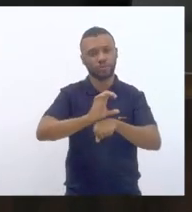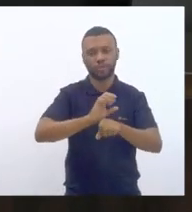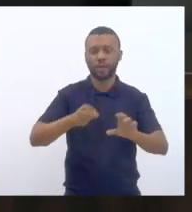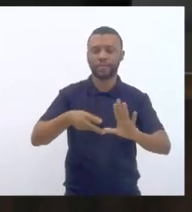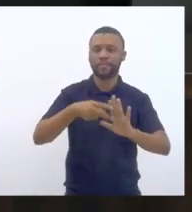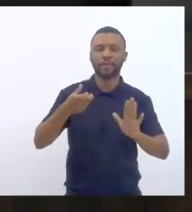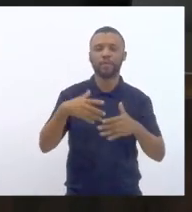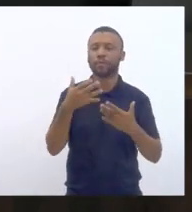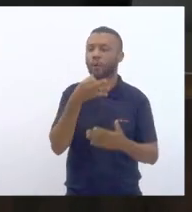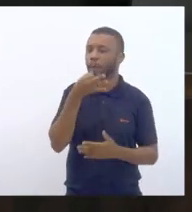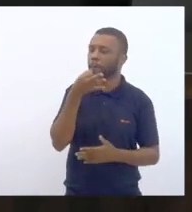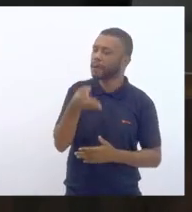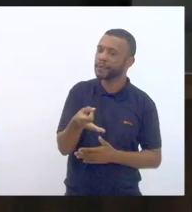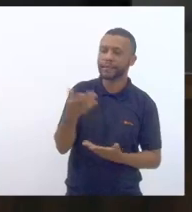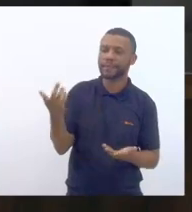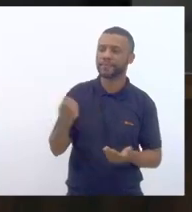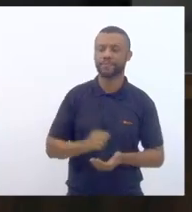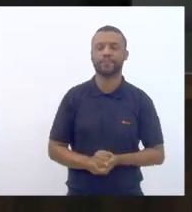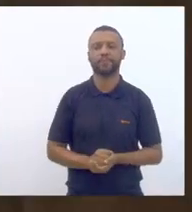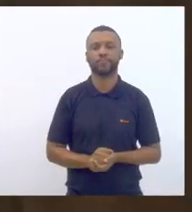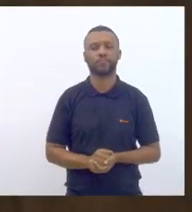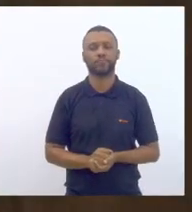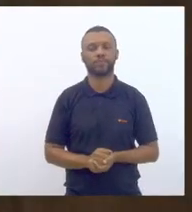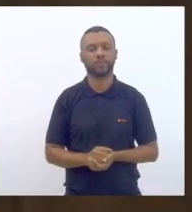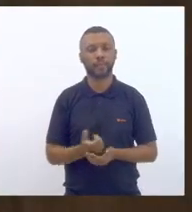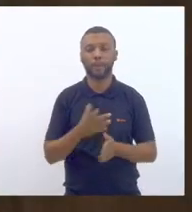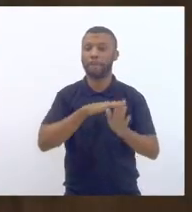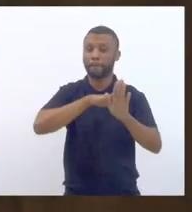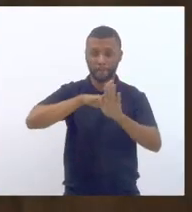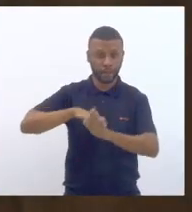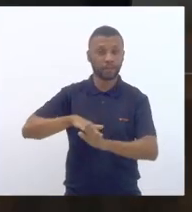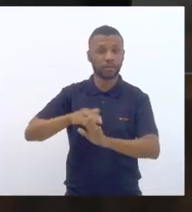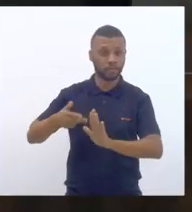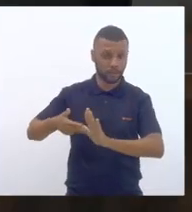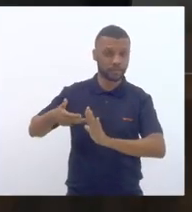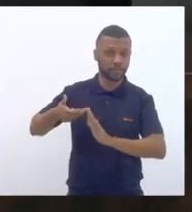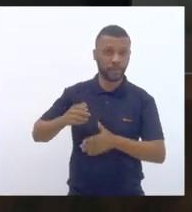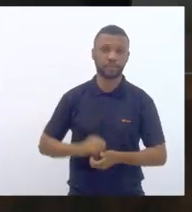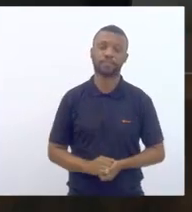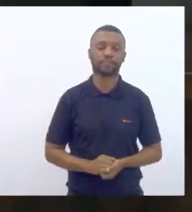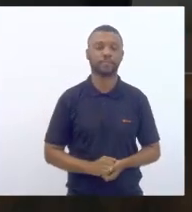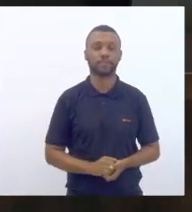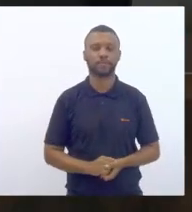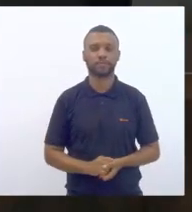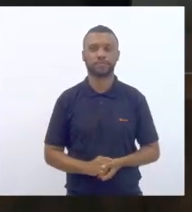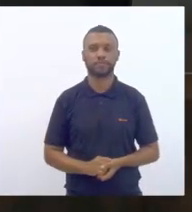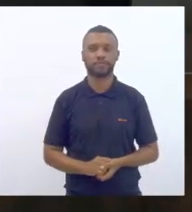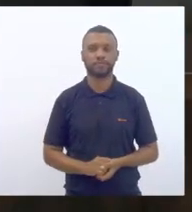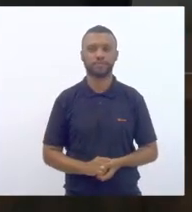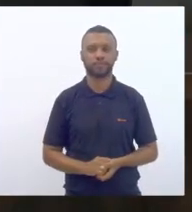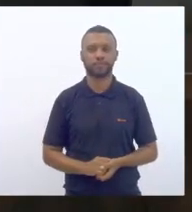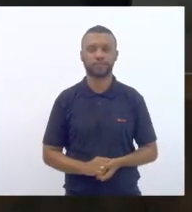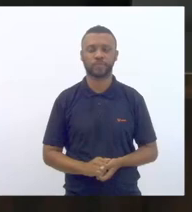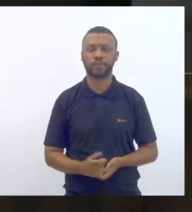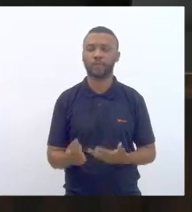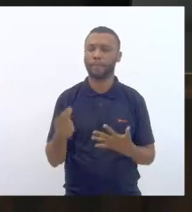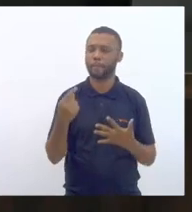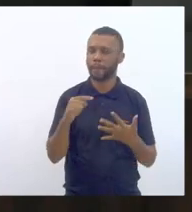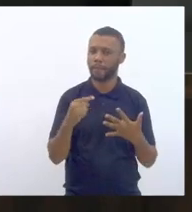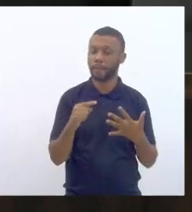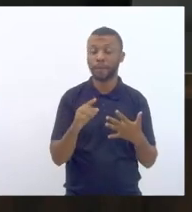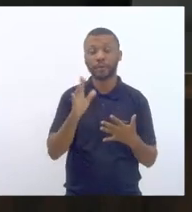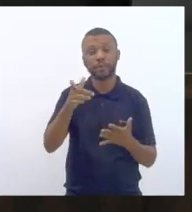Qual é o parecer, deputado Marcelo Dino? Pela derrubada. Então, os que estavam acordados...